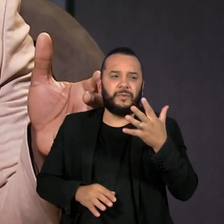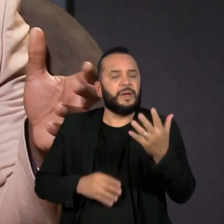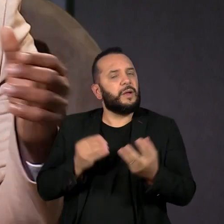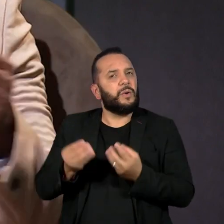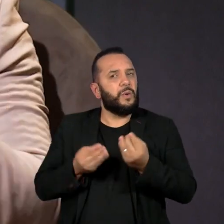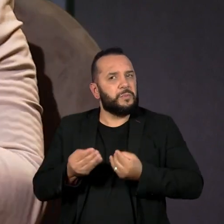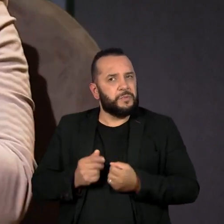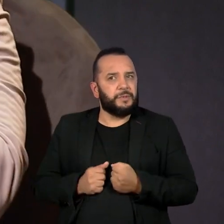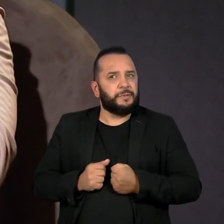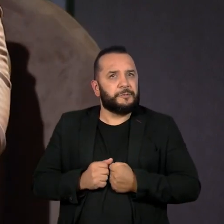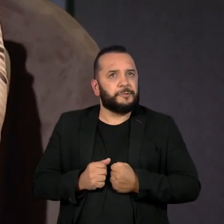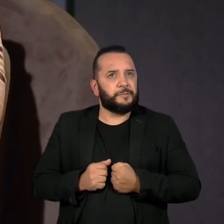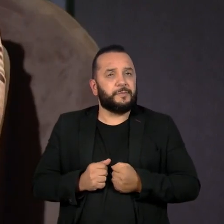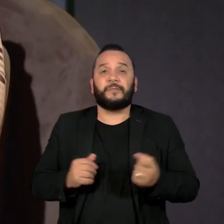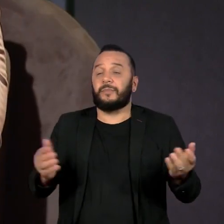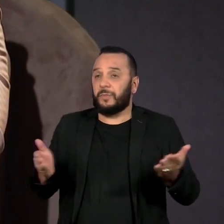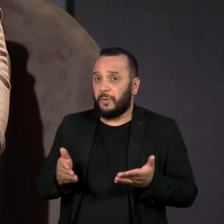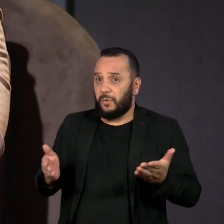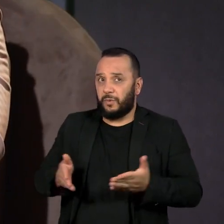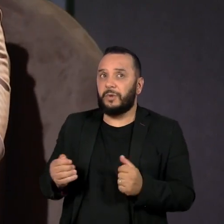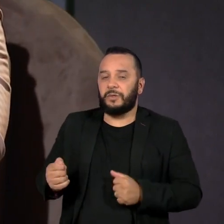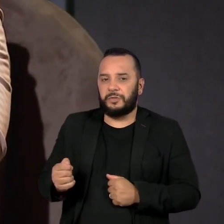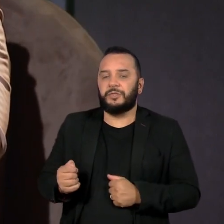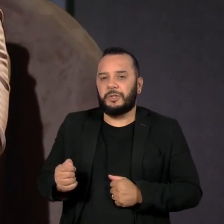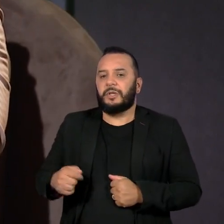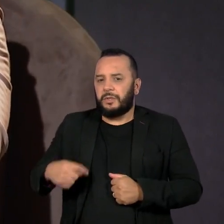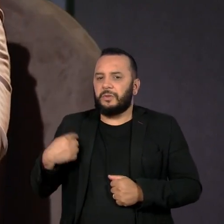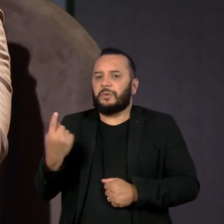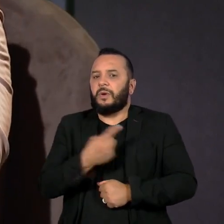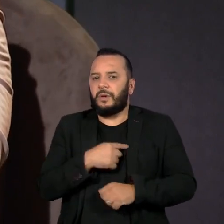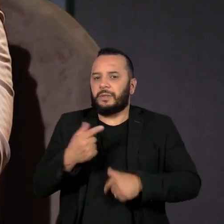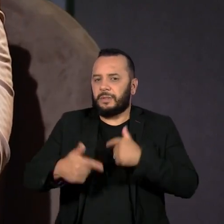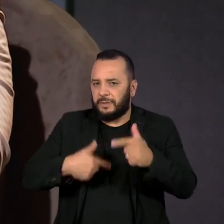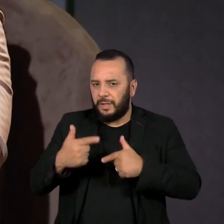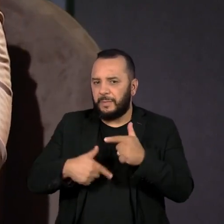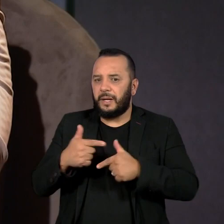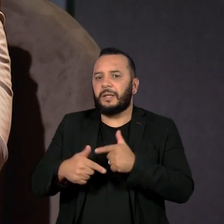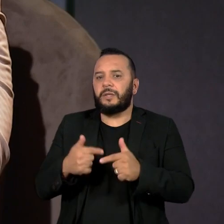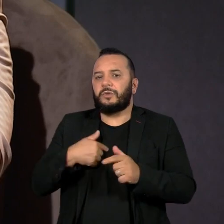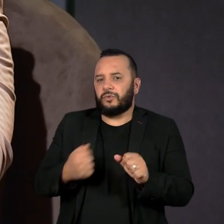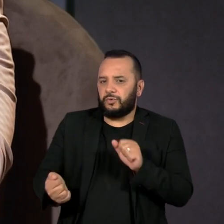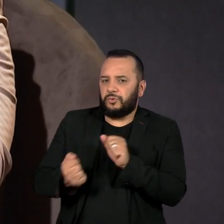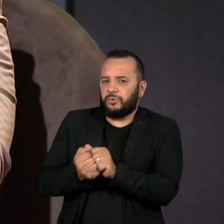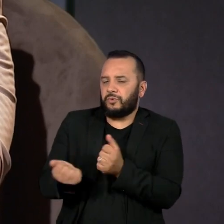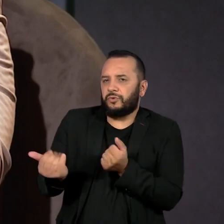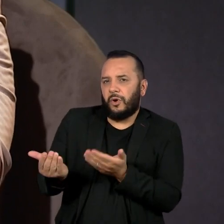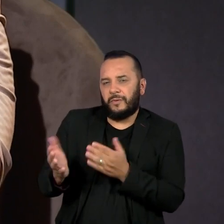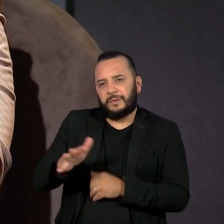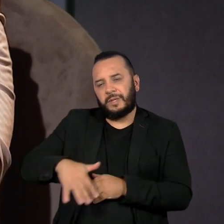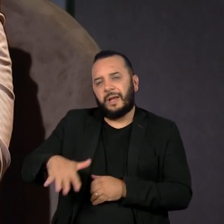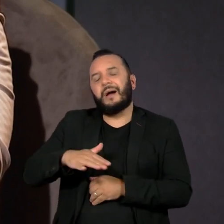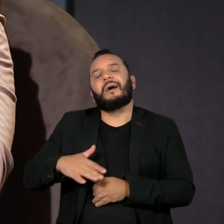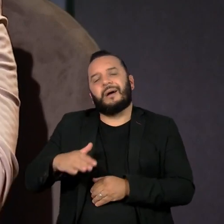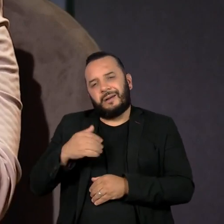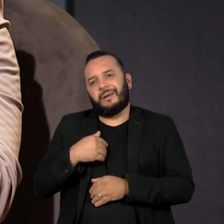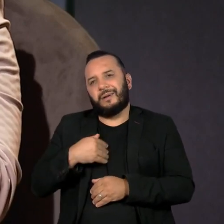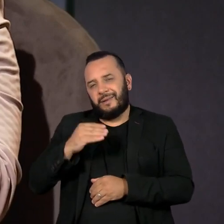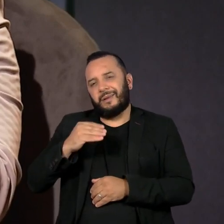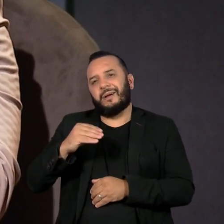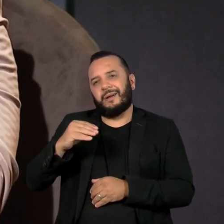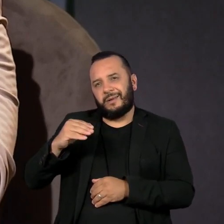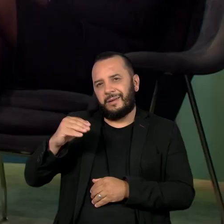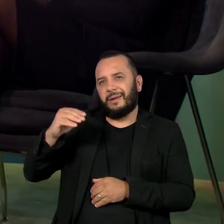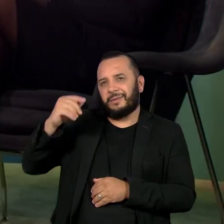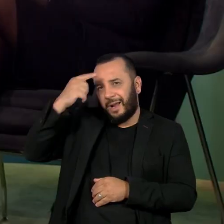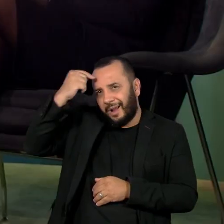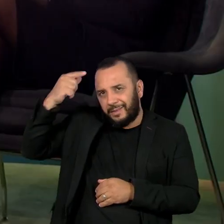ponta. Então, assim, hoje o SAT, por exemplo, ele atua dentro desses jovens, na parte acadêmica, universidade, dando cursos gratuitos, por